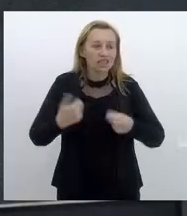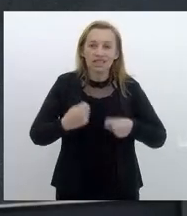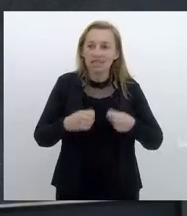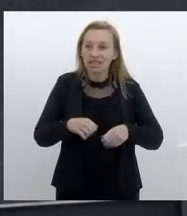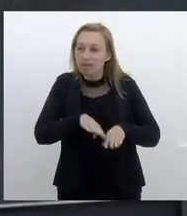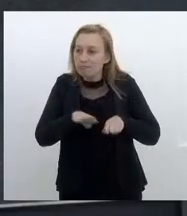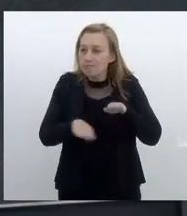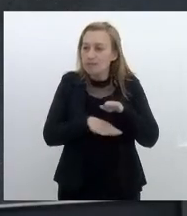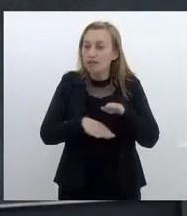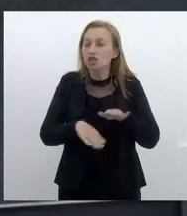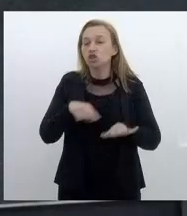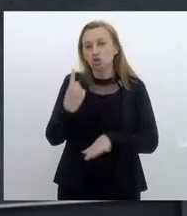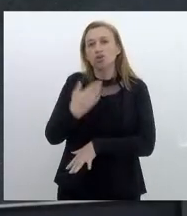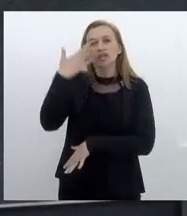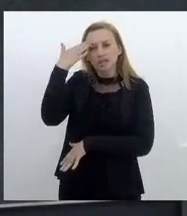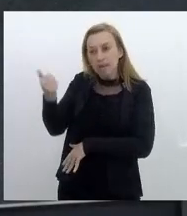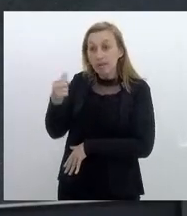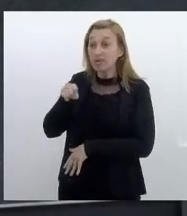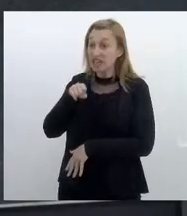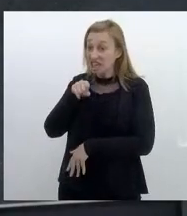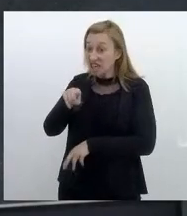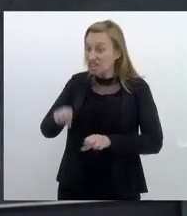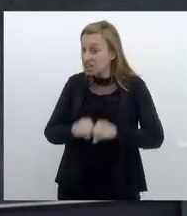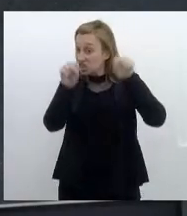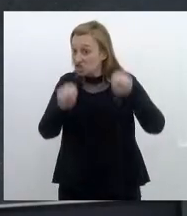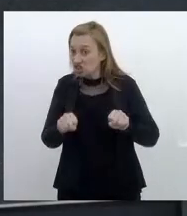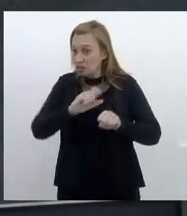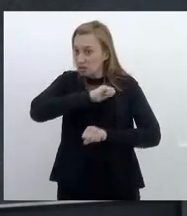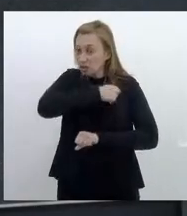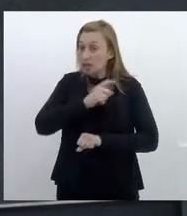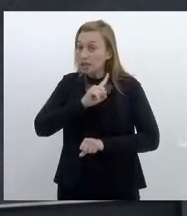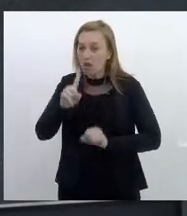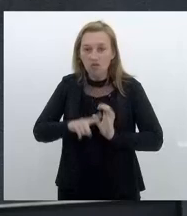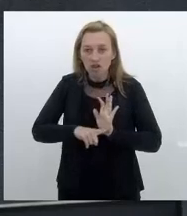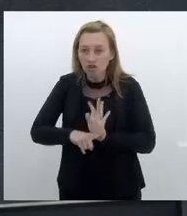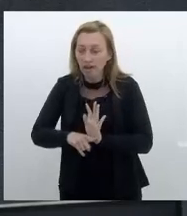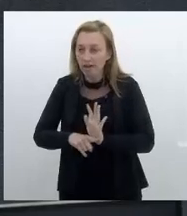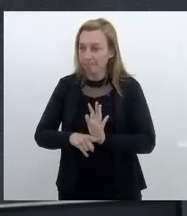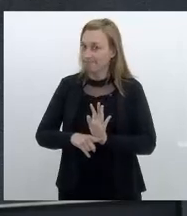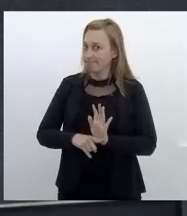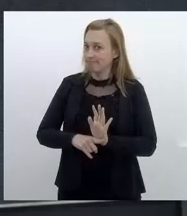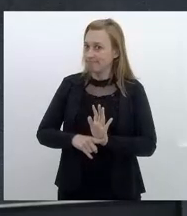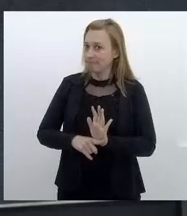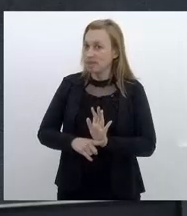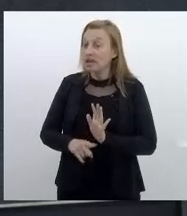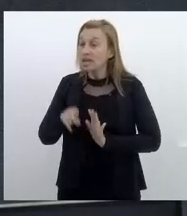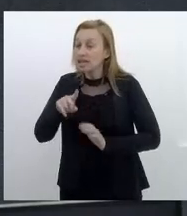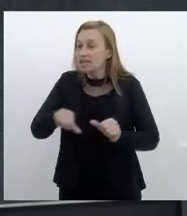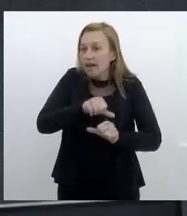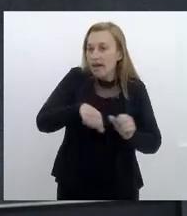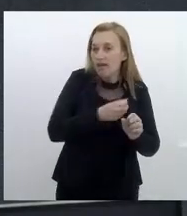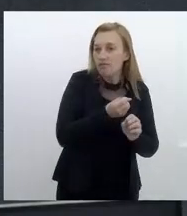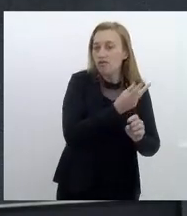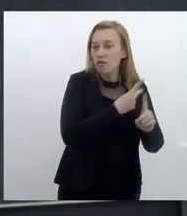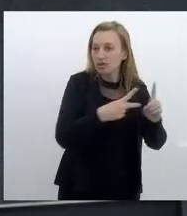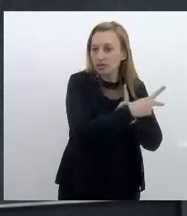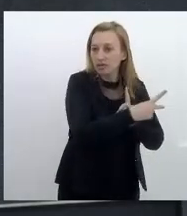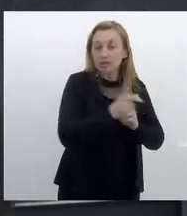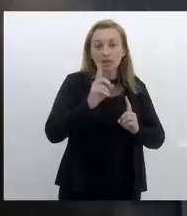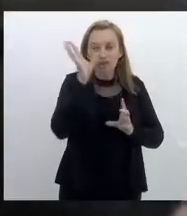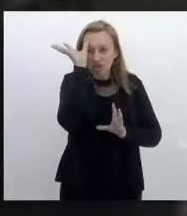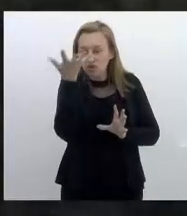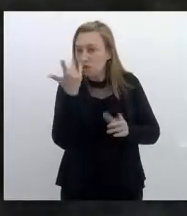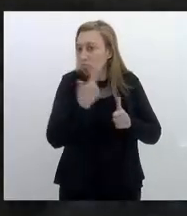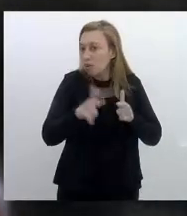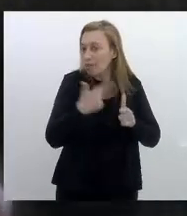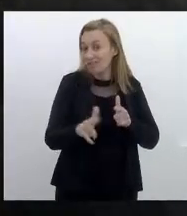baixar a guarda até porque a gente sabe que esse regime não vai recuperar E essa reforma da Previdência não vai